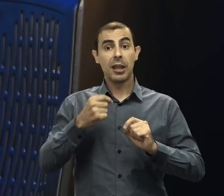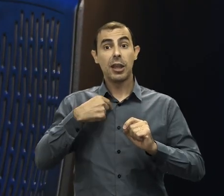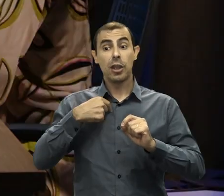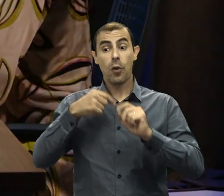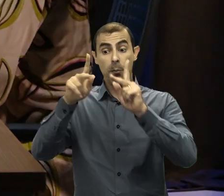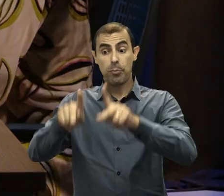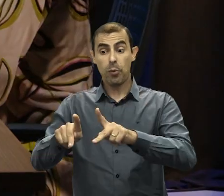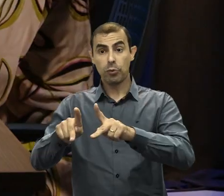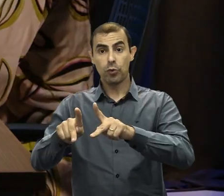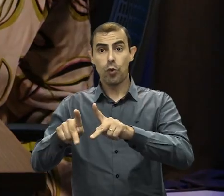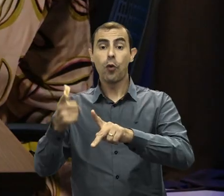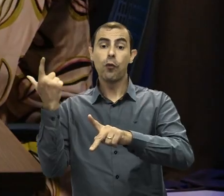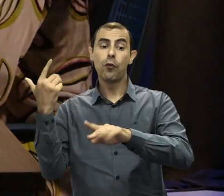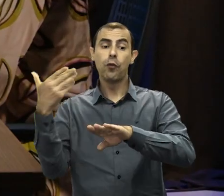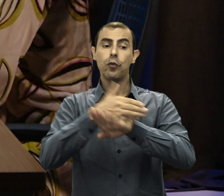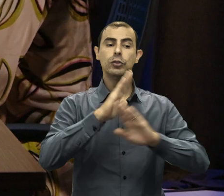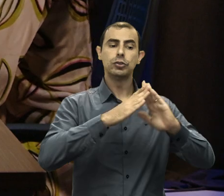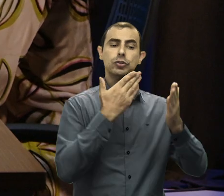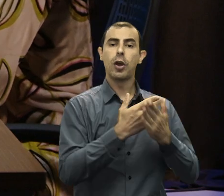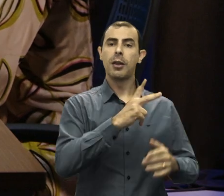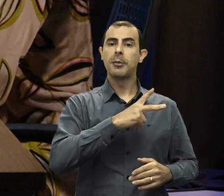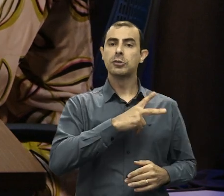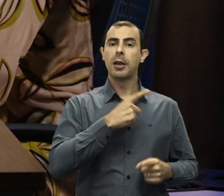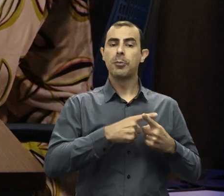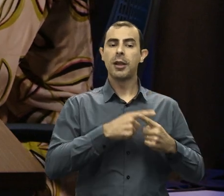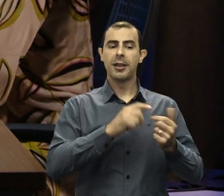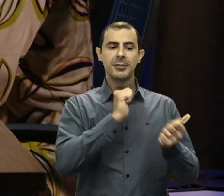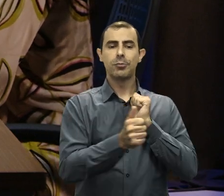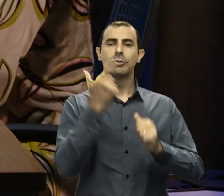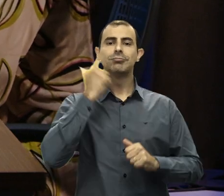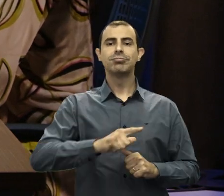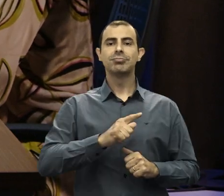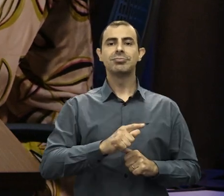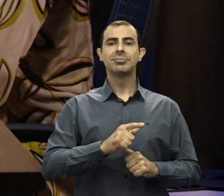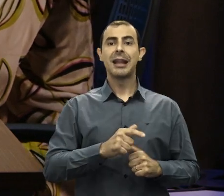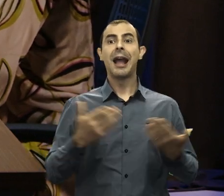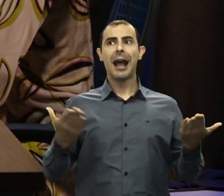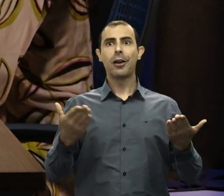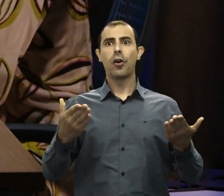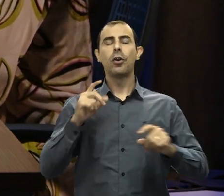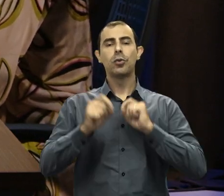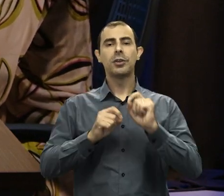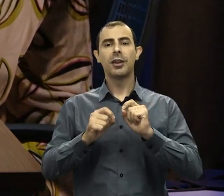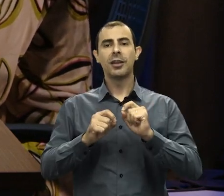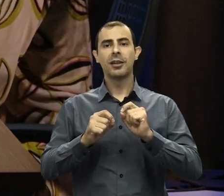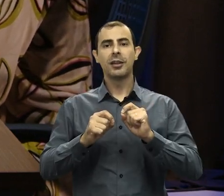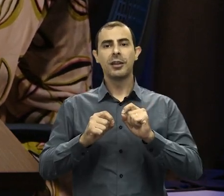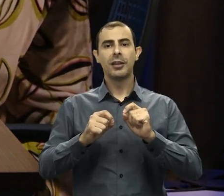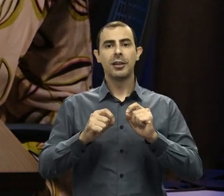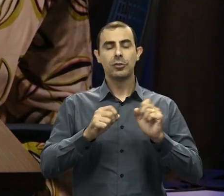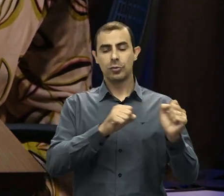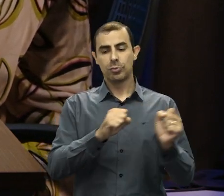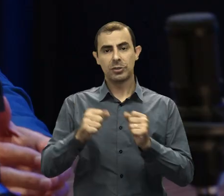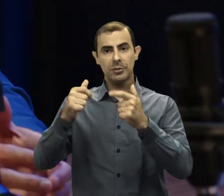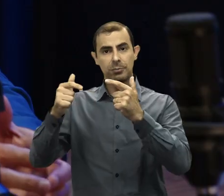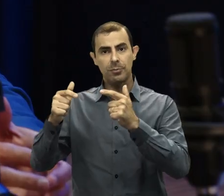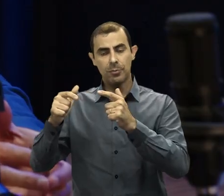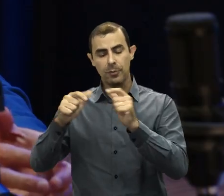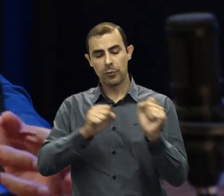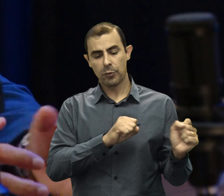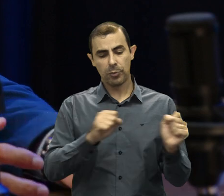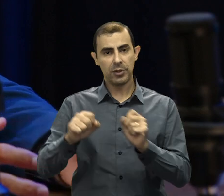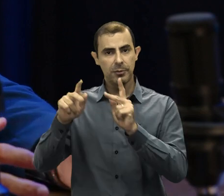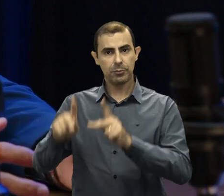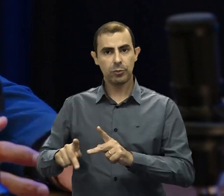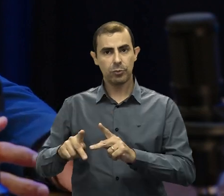eu, enquanto coordenador de esportes nessas escolas, eu proporcionei. E agora, lá no poder público, né, enquanto